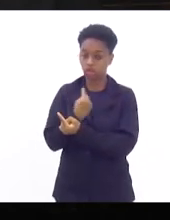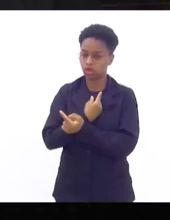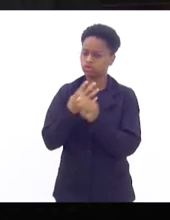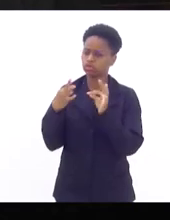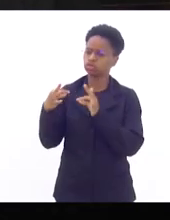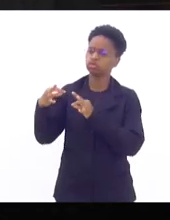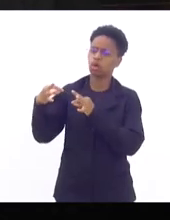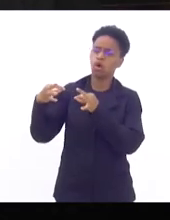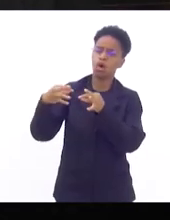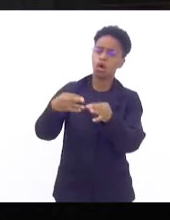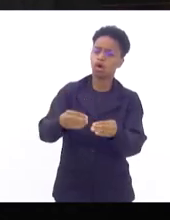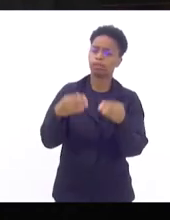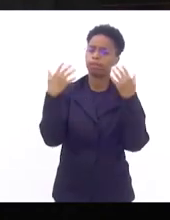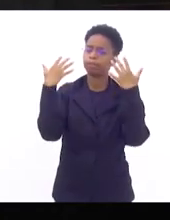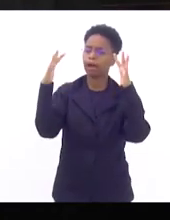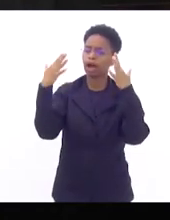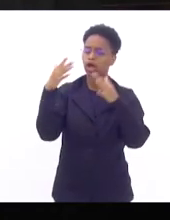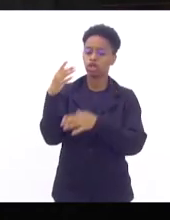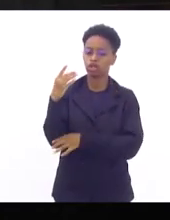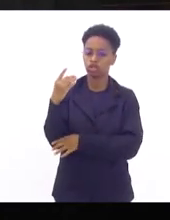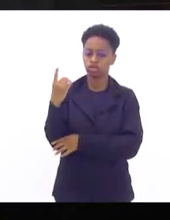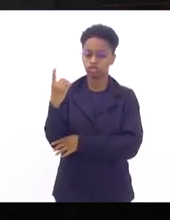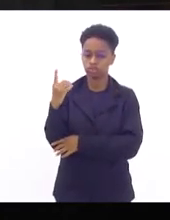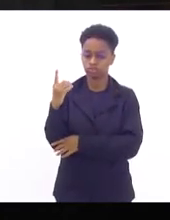nós que o dólar caiu.